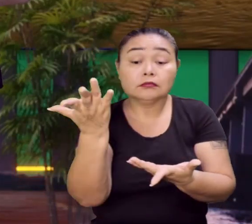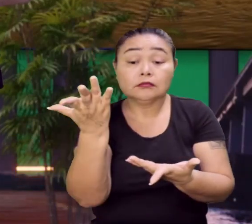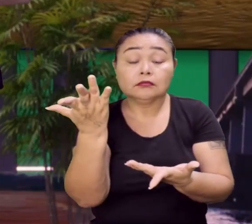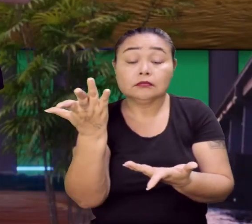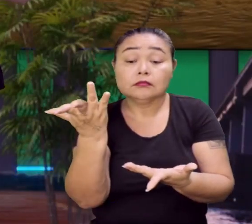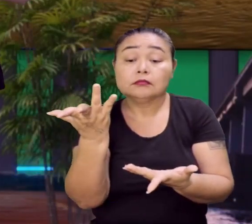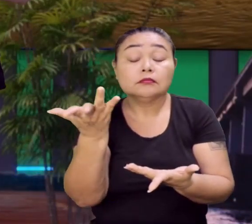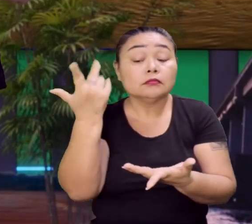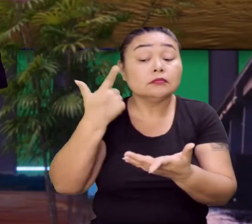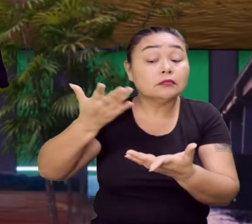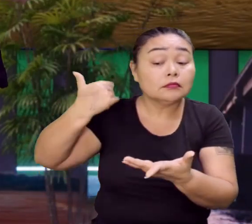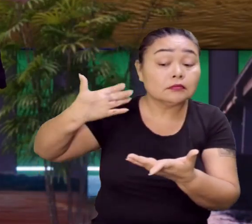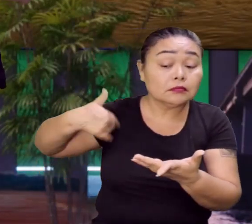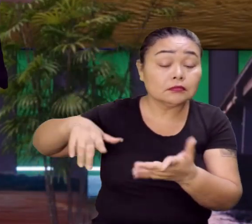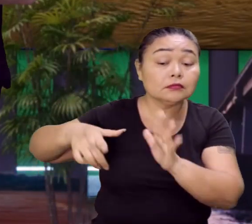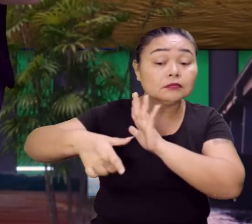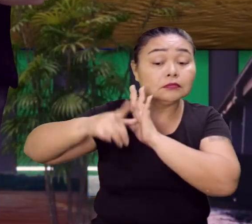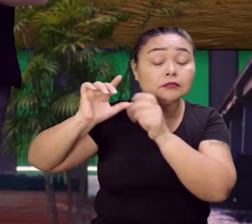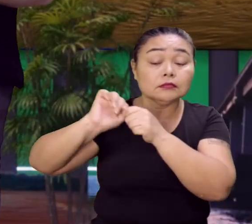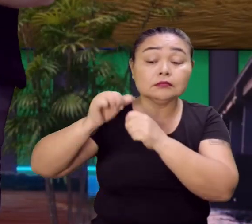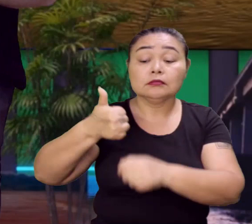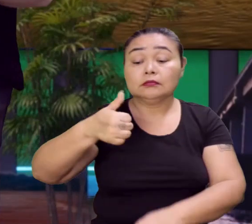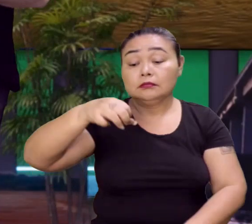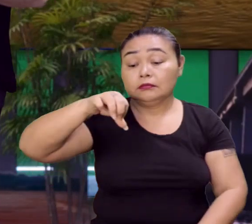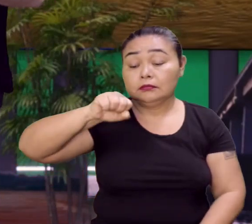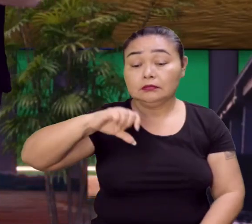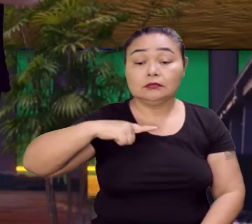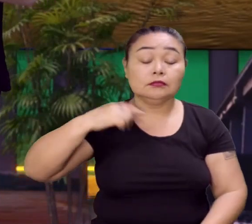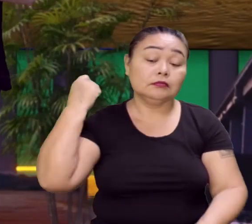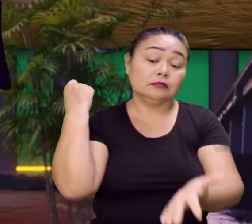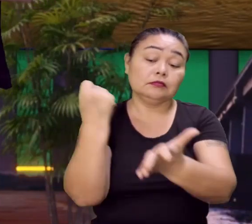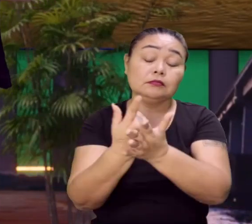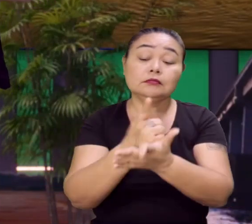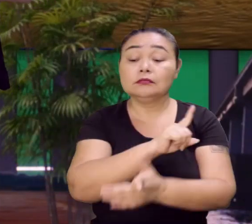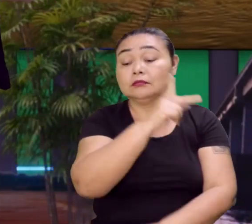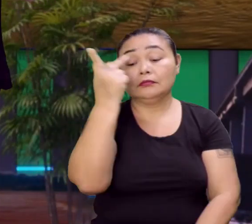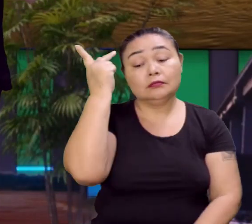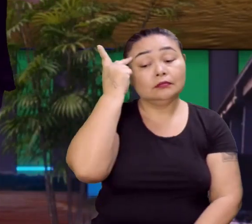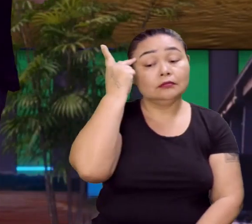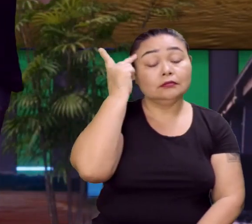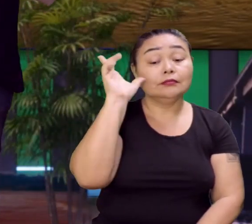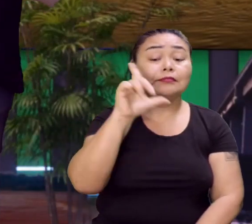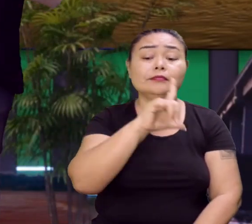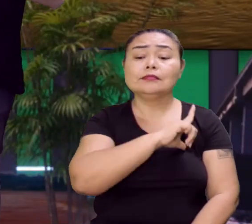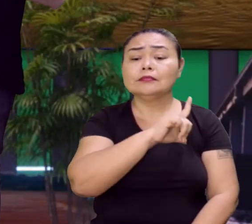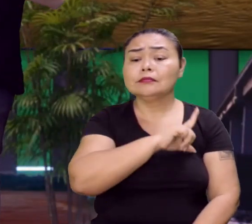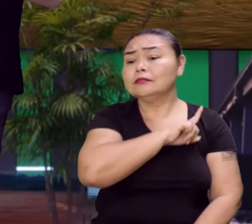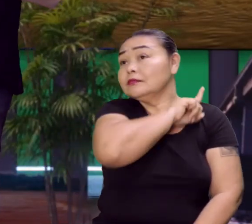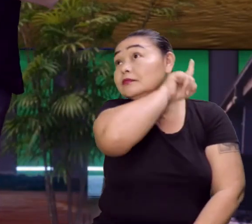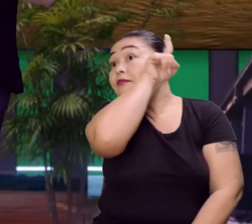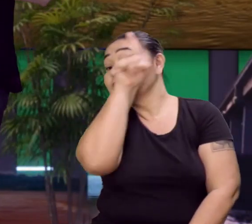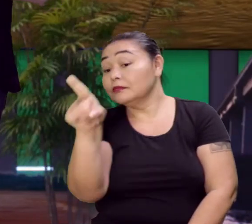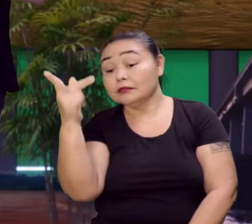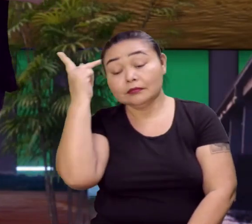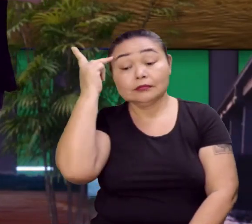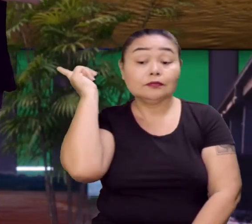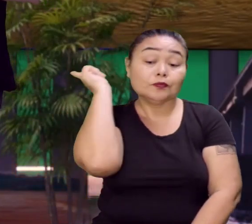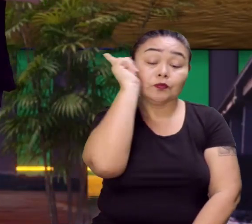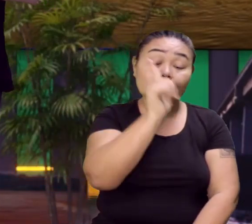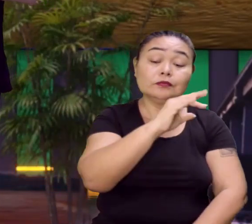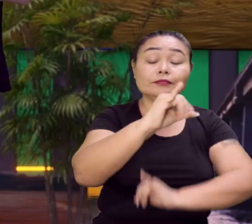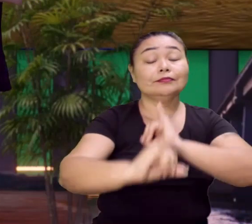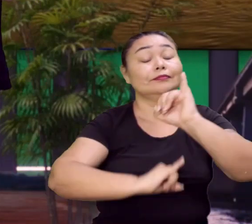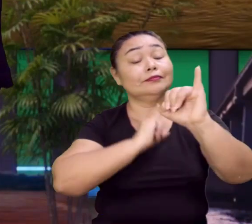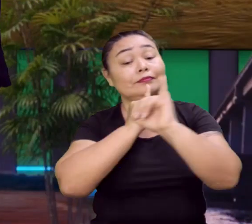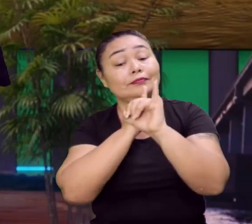Por exemplo, antes, lá, vamos colocar 1980, eu queria comprar uma coisa lá de São Paulo, eu tinha que ir até São Paulo. Hoje eu consigo via